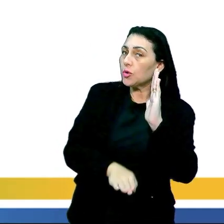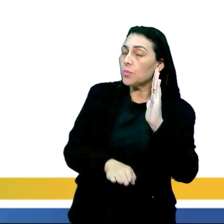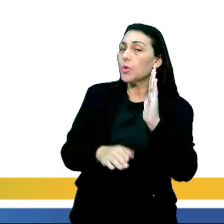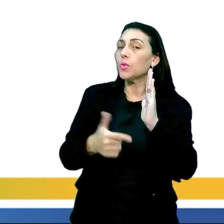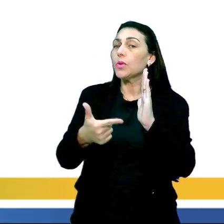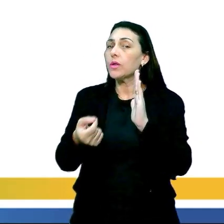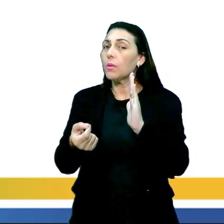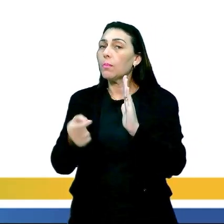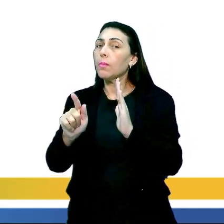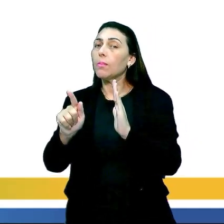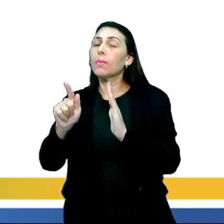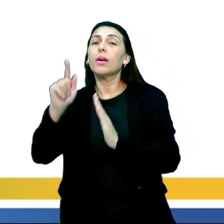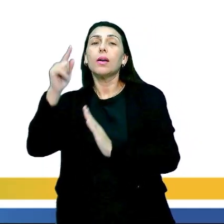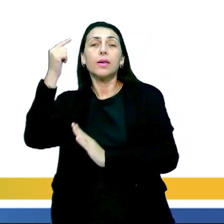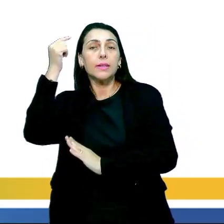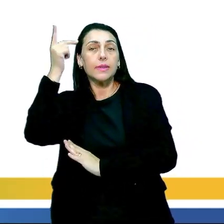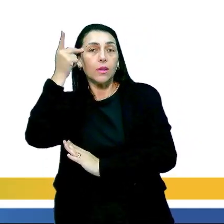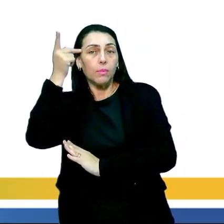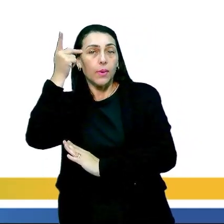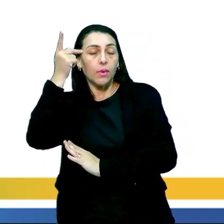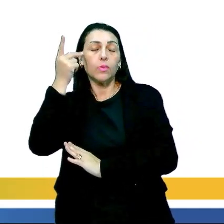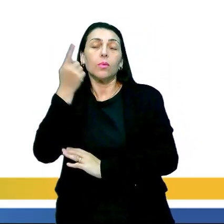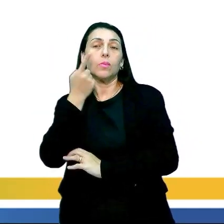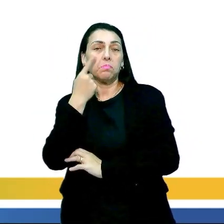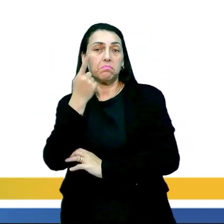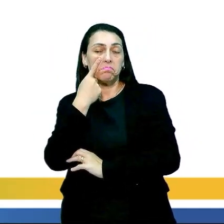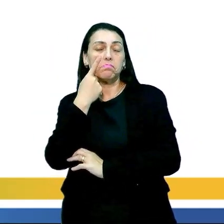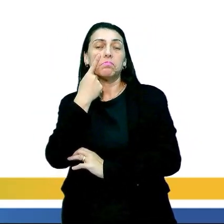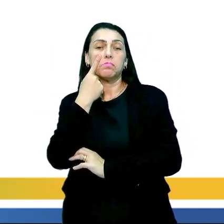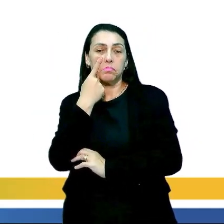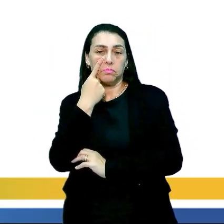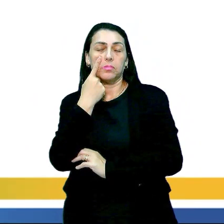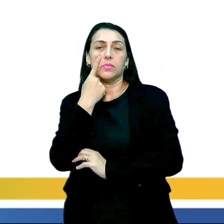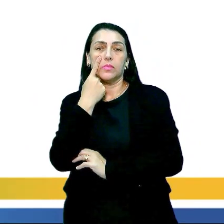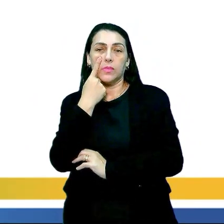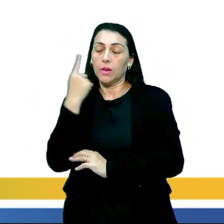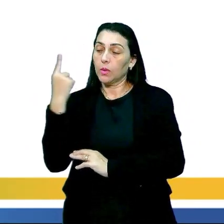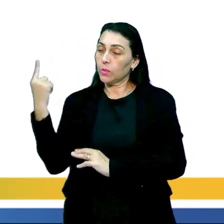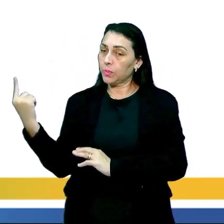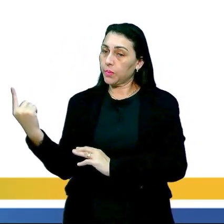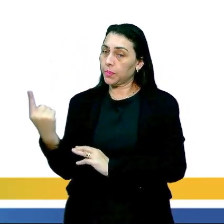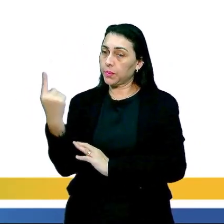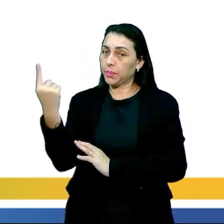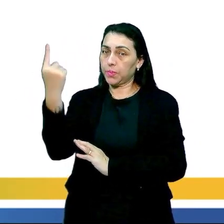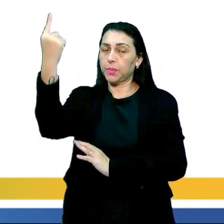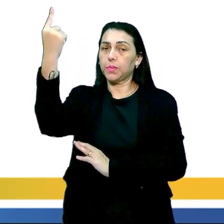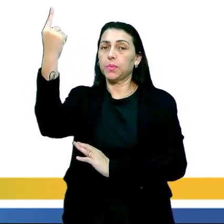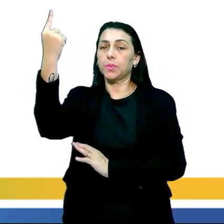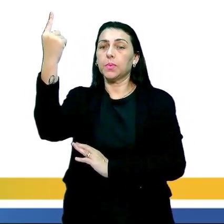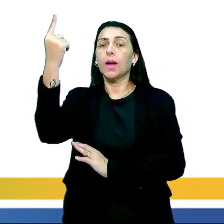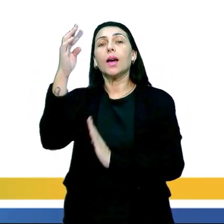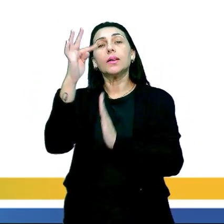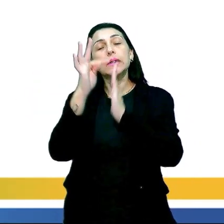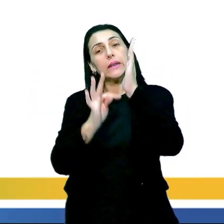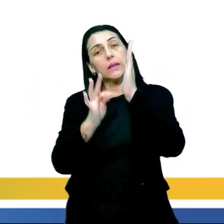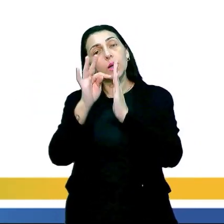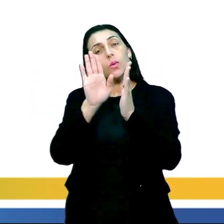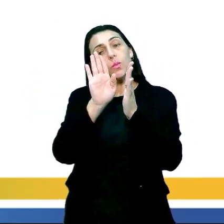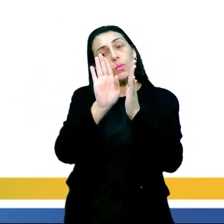muda para 20 graus. Então, olha que interessante, conforme a altitude aumenta, a